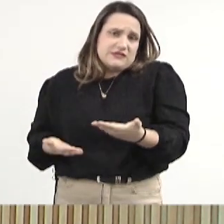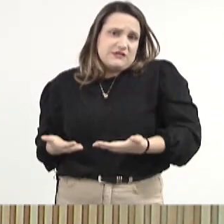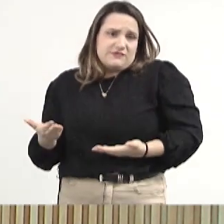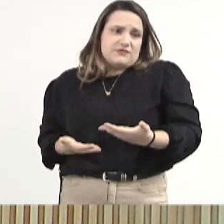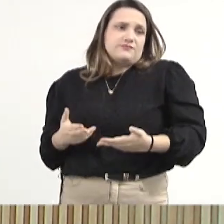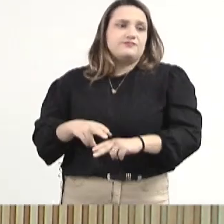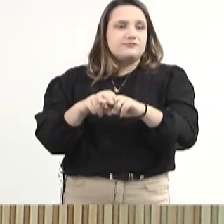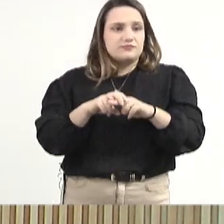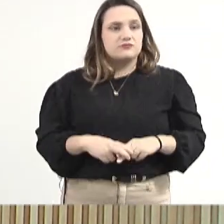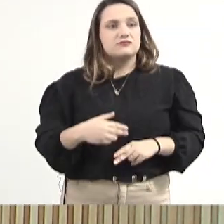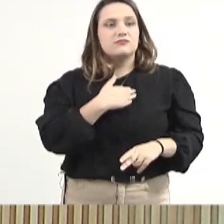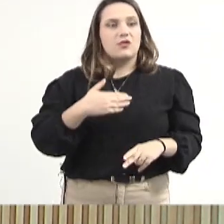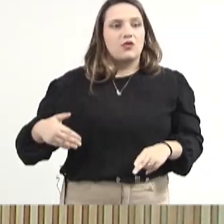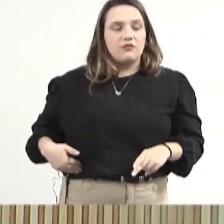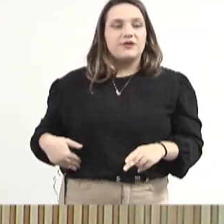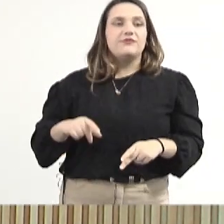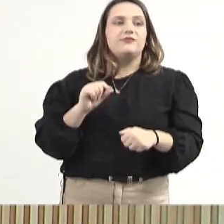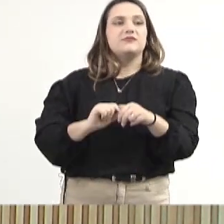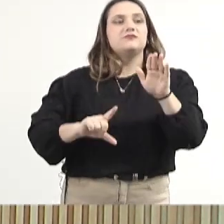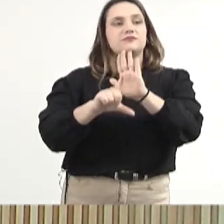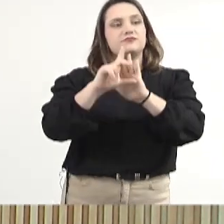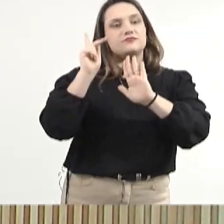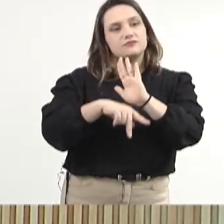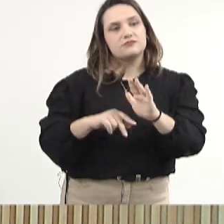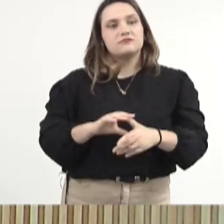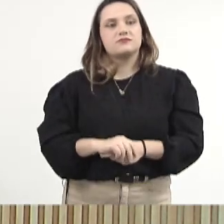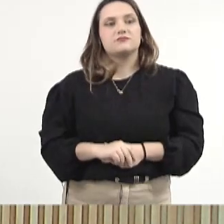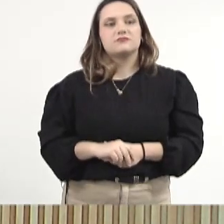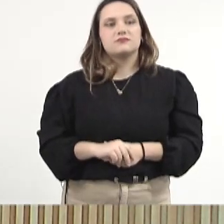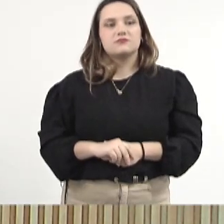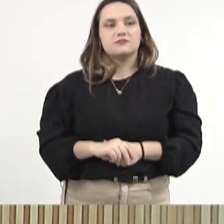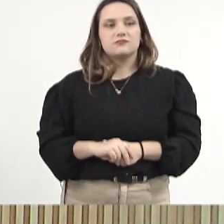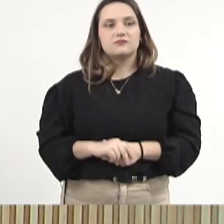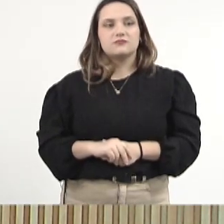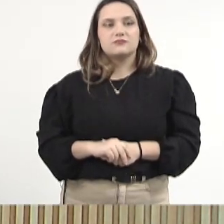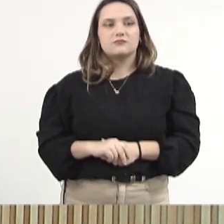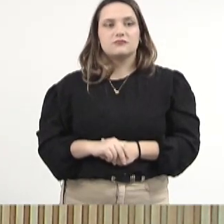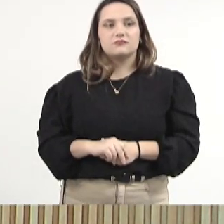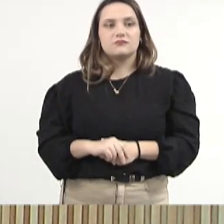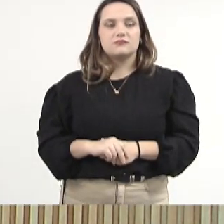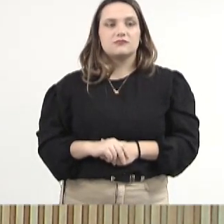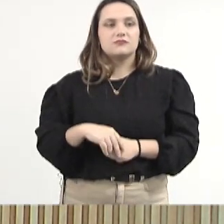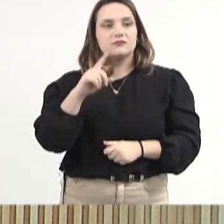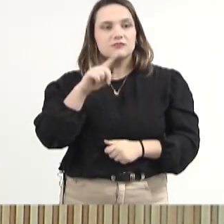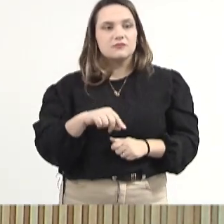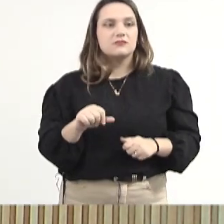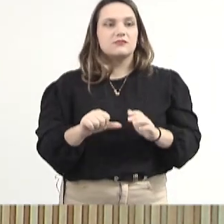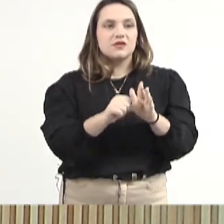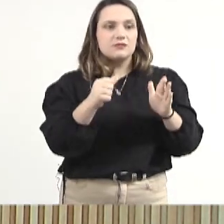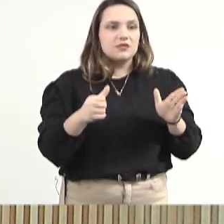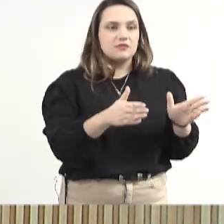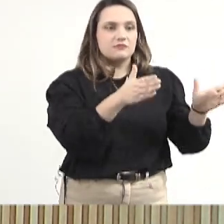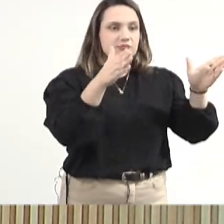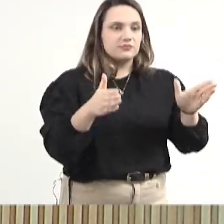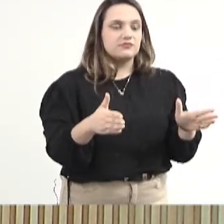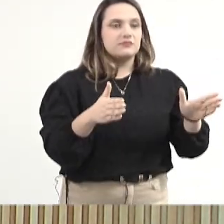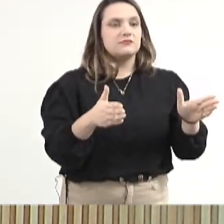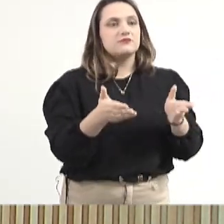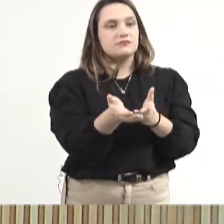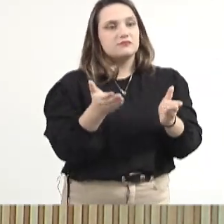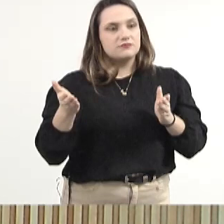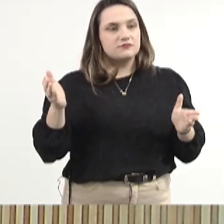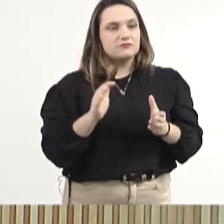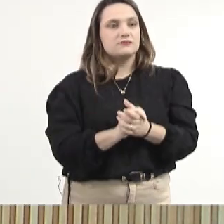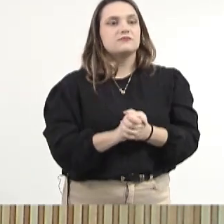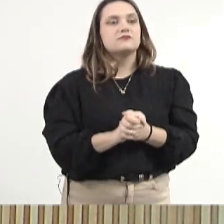estado encaminhou esse projeto de lei pedindo que a habilitação das empresas aconteça na primeira fase de um processo licitatório.